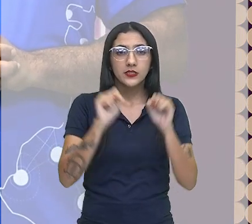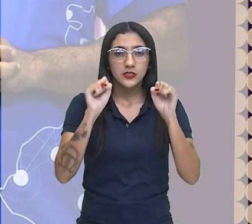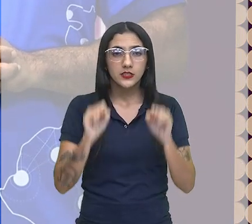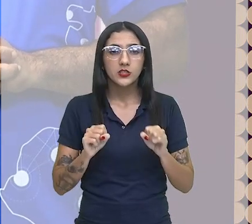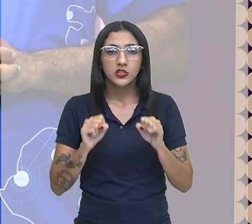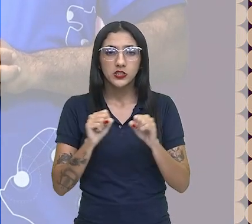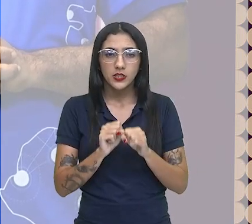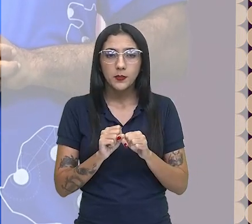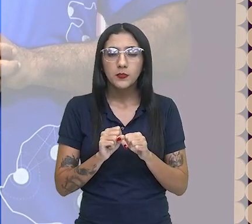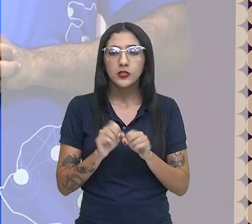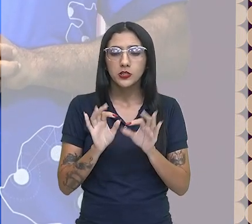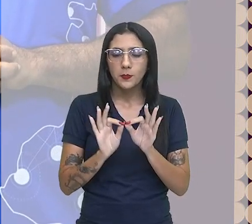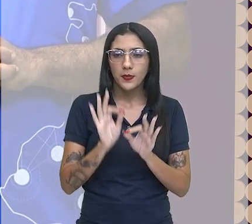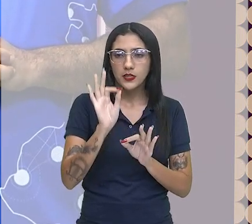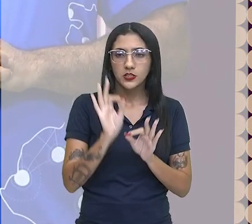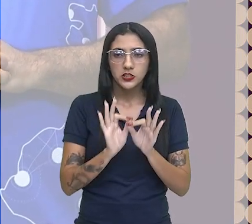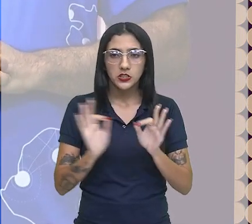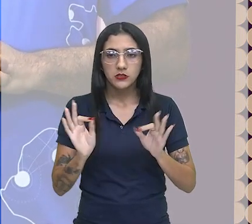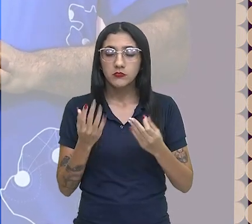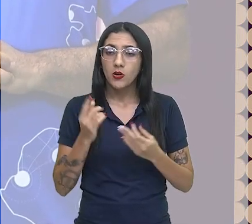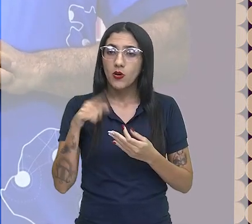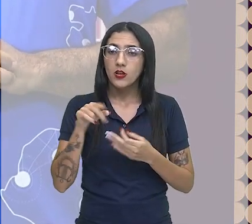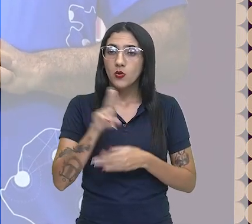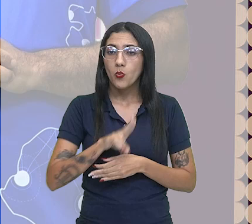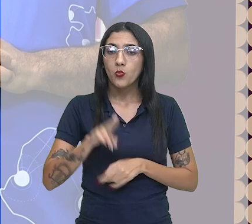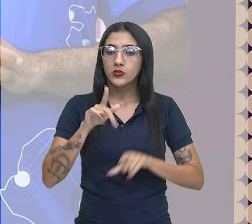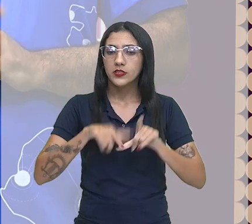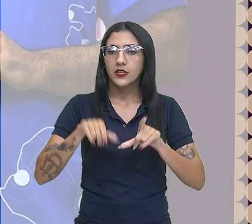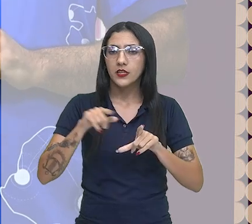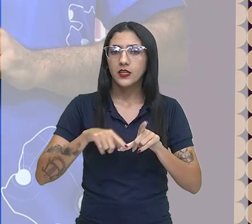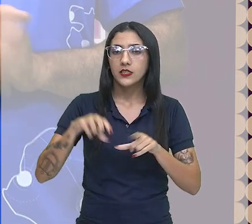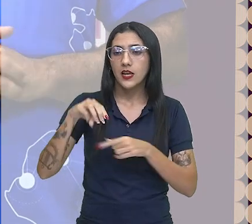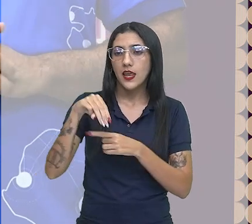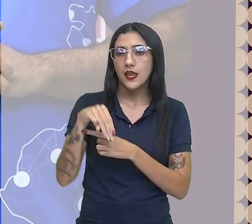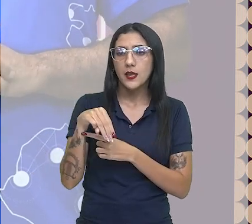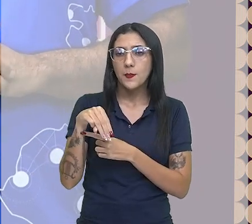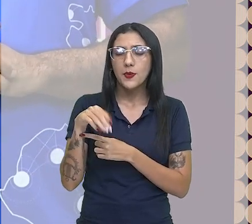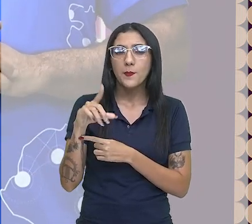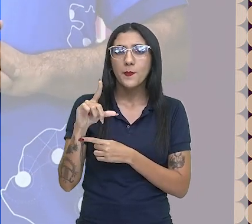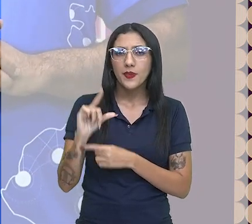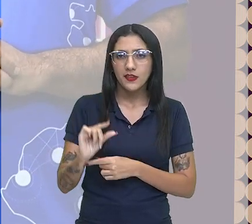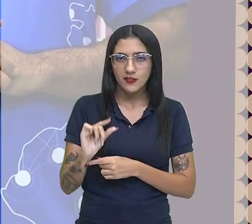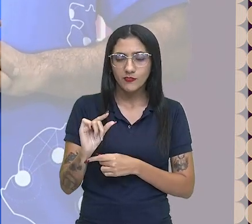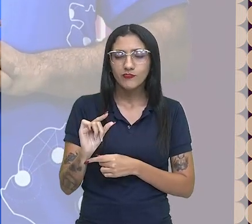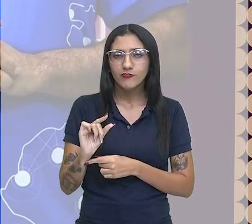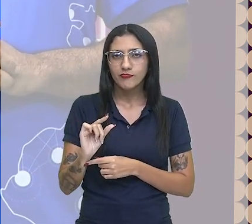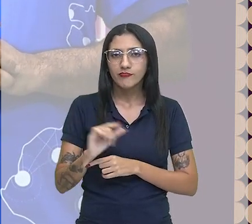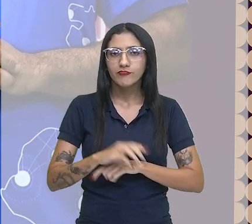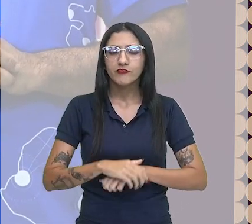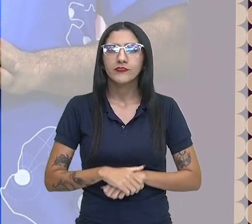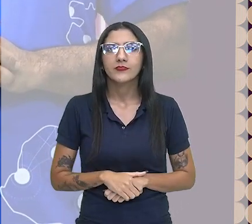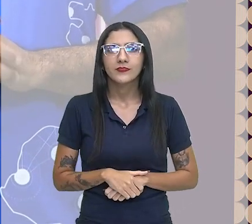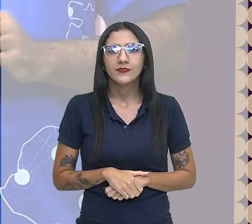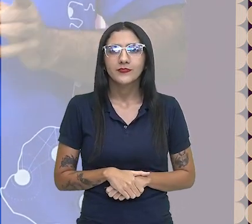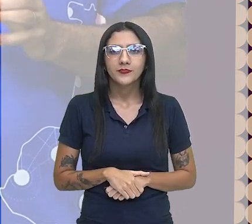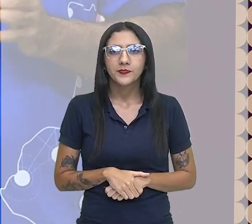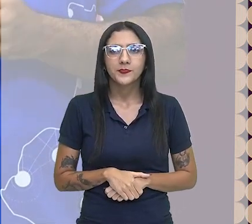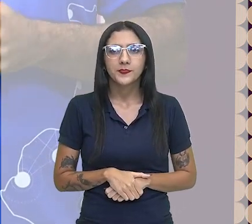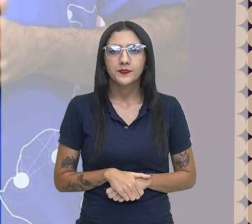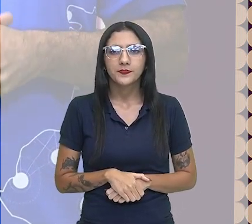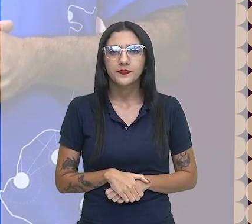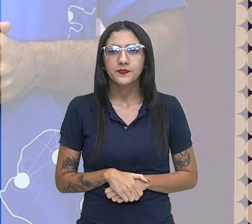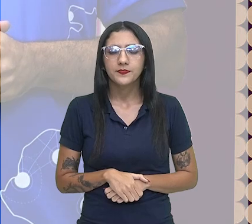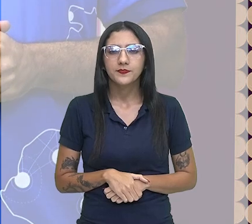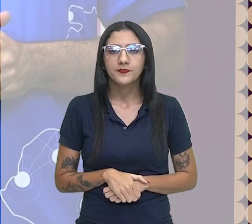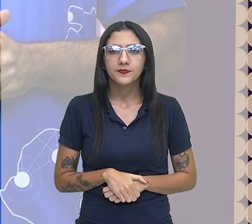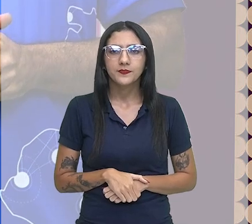de Unidades e é representado pela letra M, Mzinho minúsculo, tá bom? Eu vou convidar você